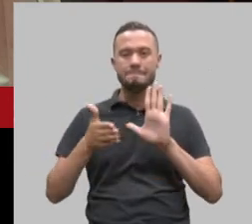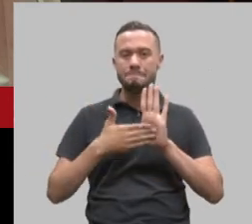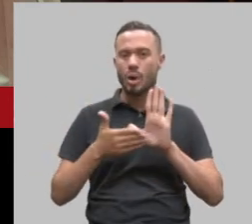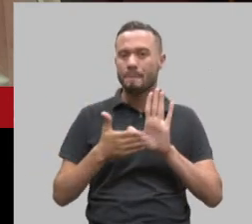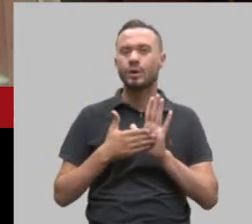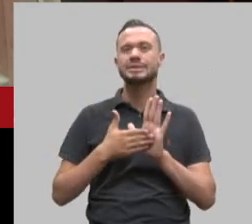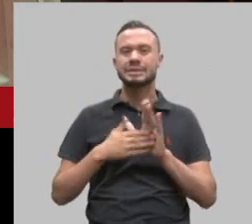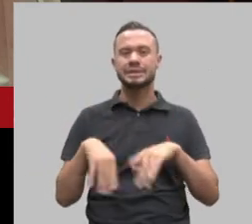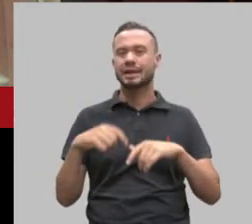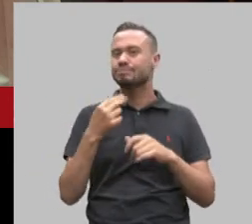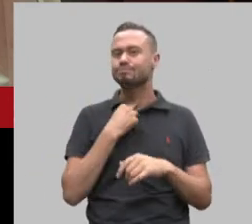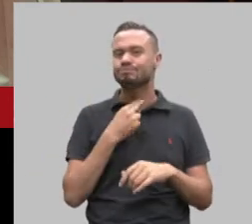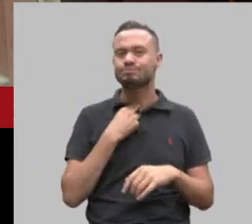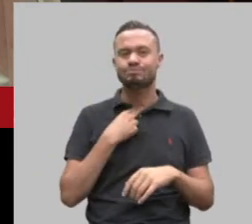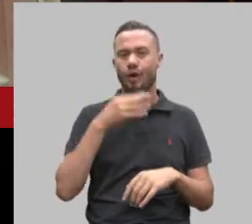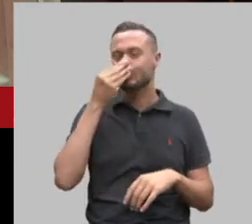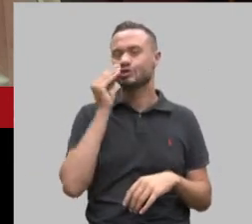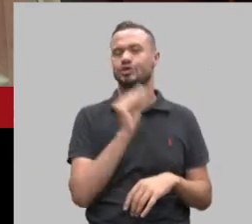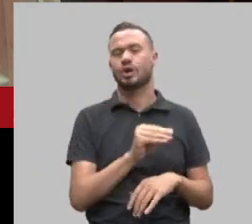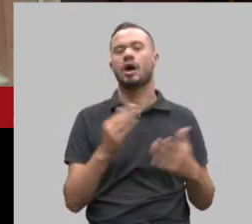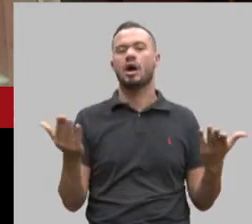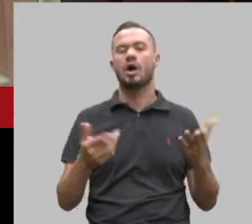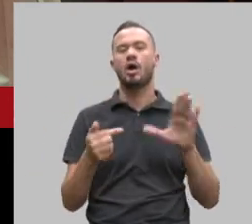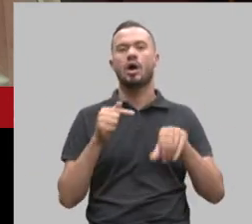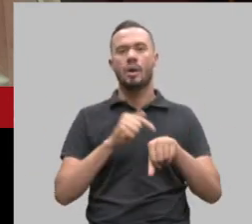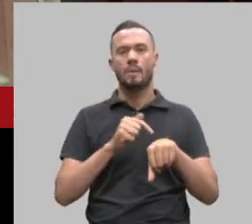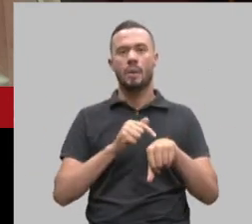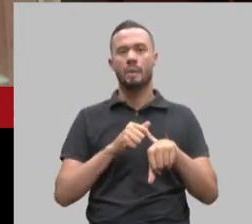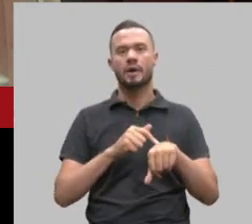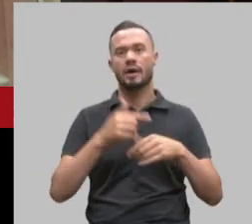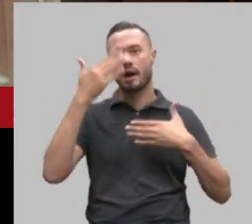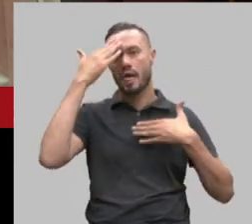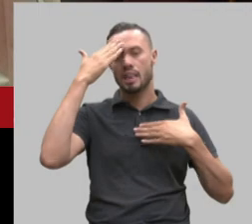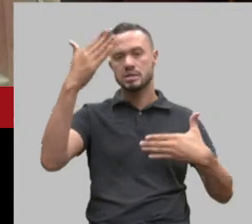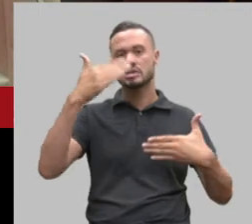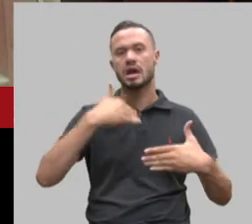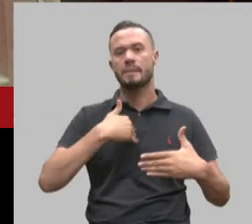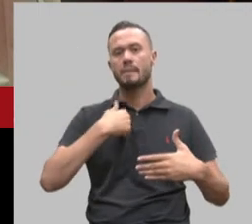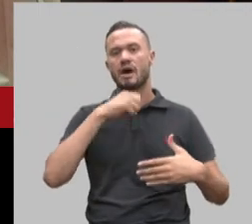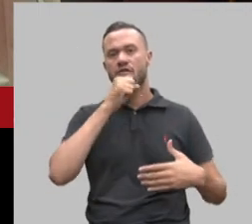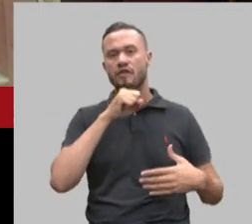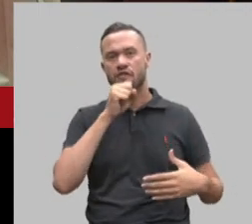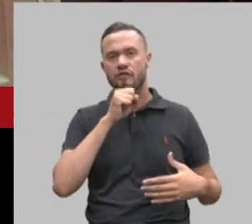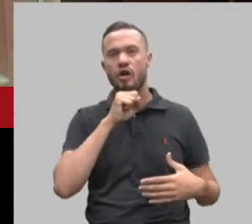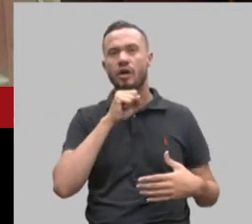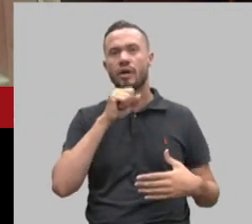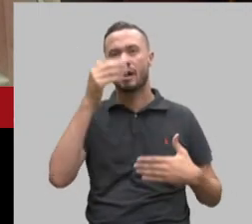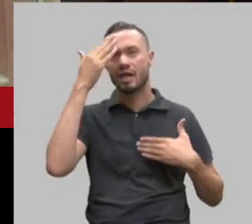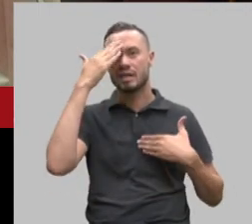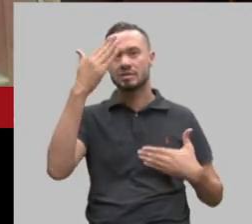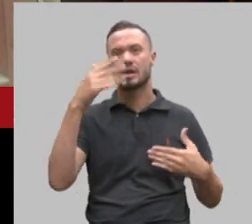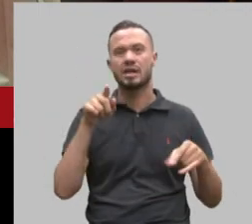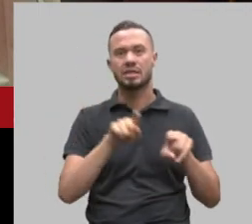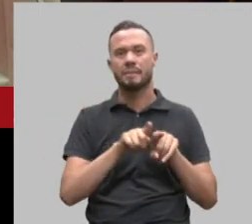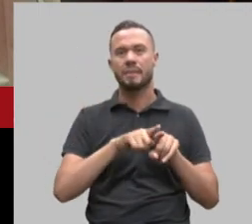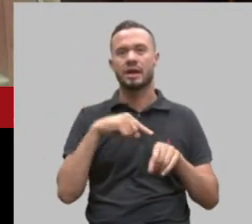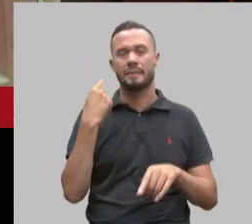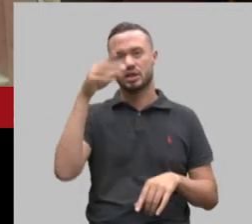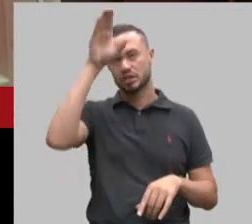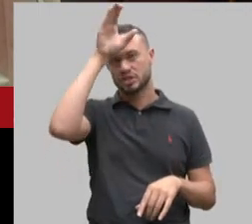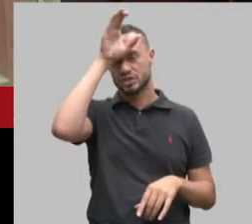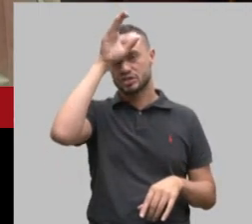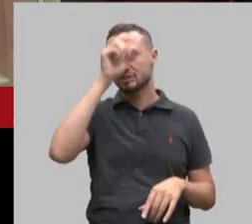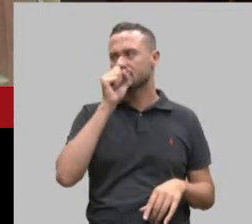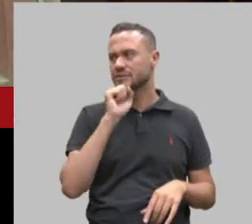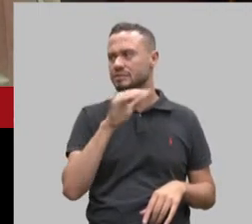ser ignorada eu vou aproveitar esse momento para agradecer homenagear minha avó Maria do carm tli Alegre na leite e minhas tias avós que infelizmente não estão mais